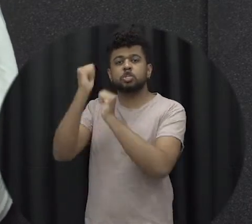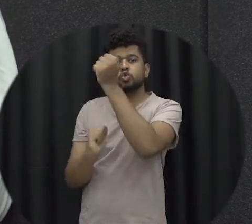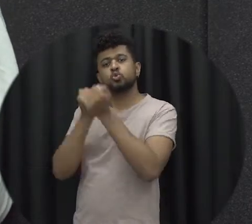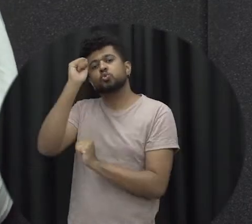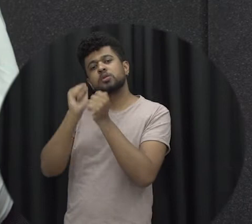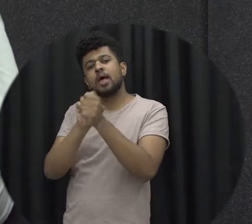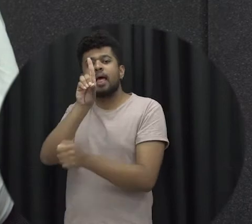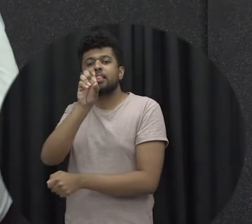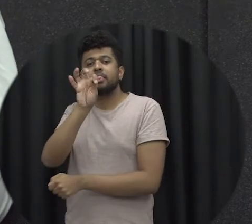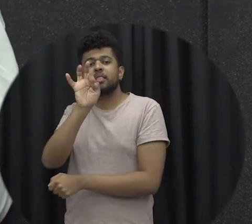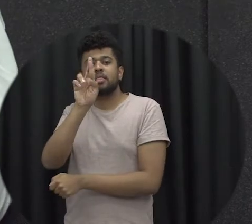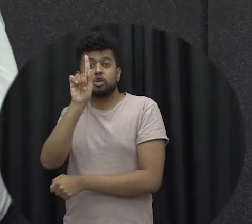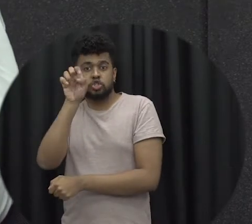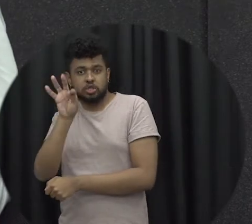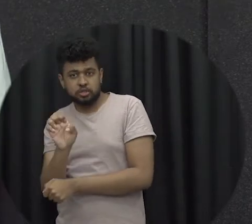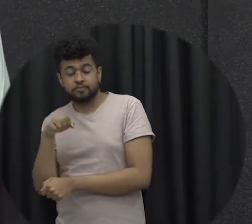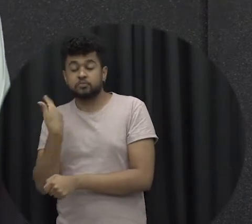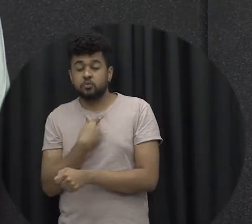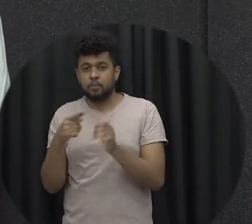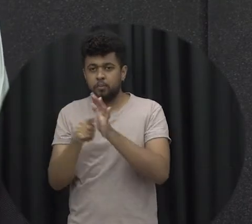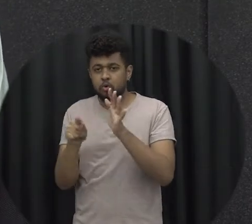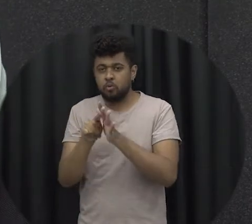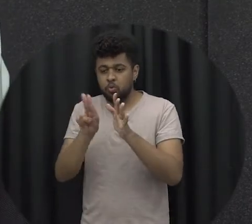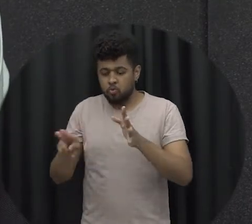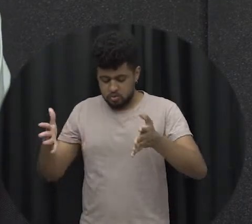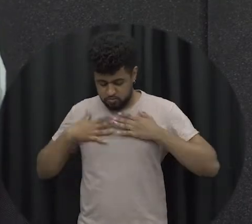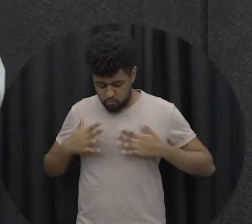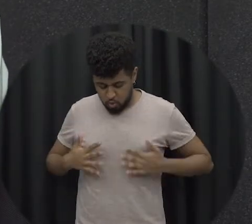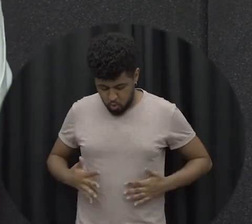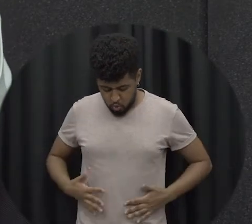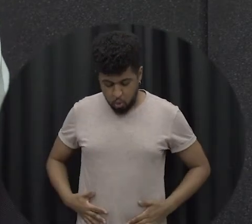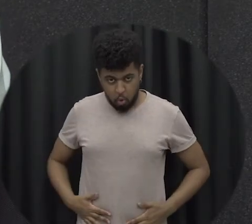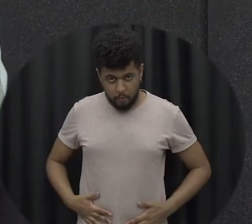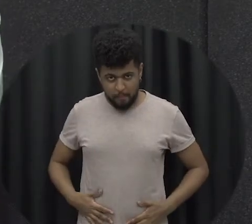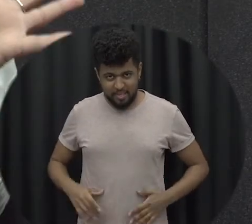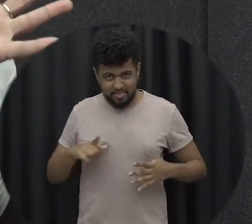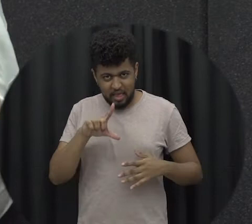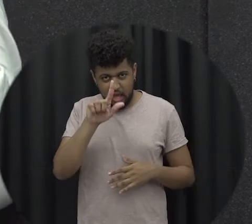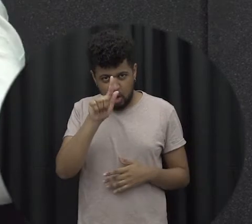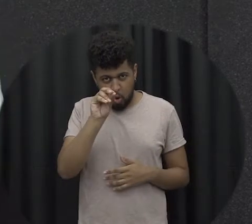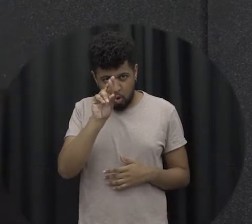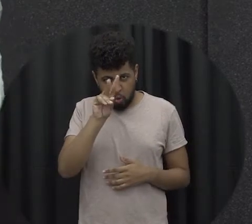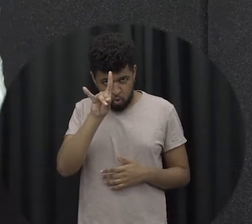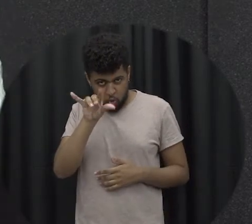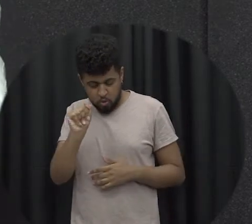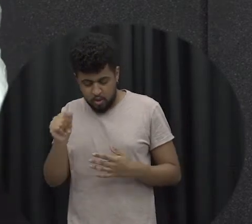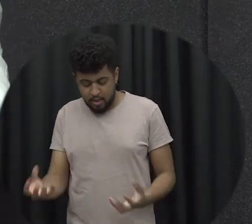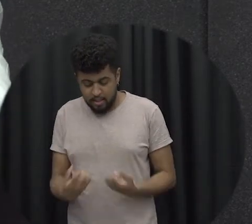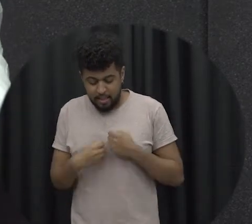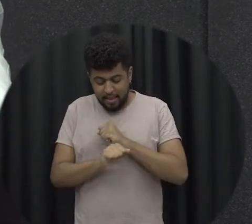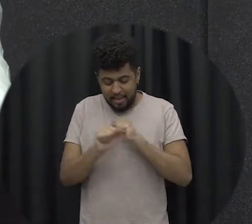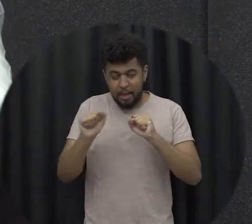gente coloca essa enzima em contato com a roupa que está suja de gordura, ela quebra e a água consegue